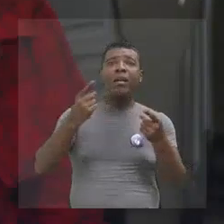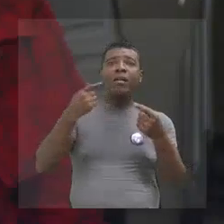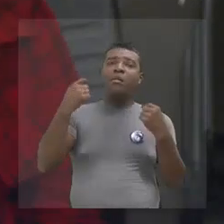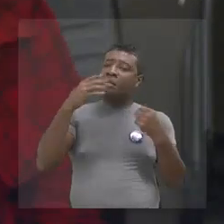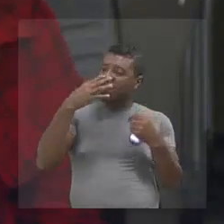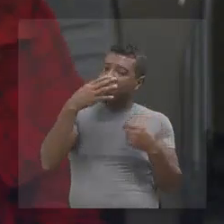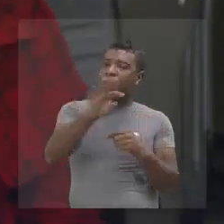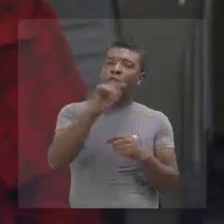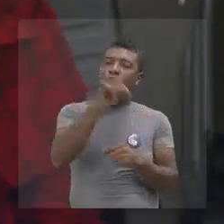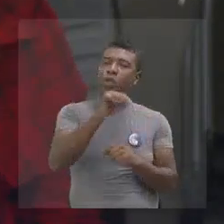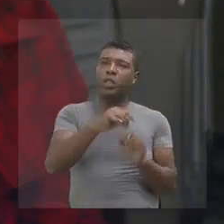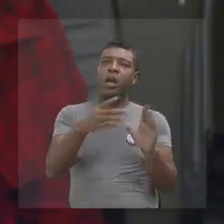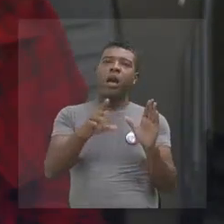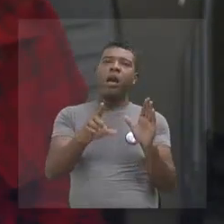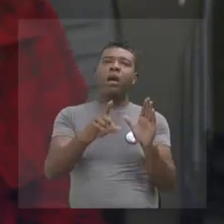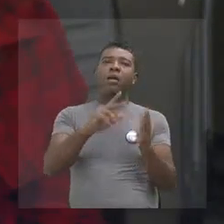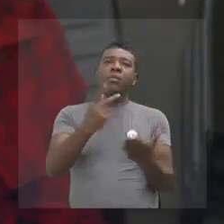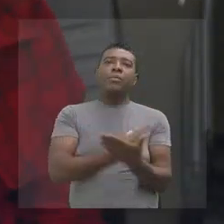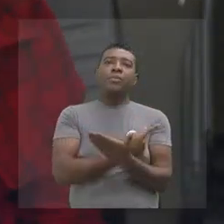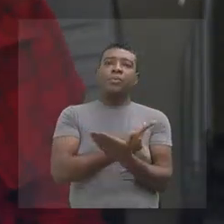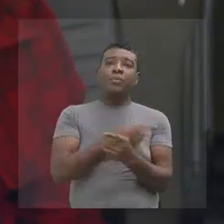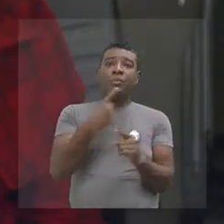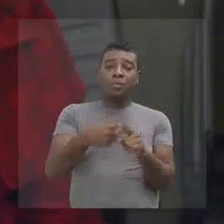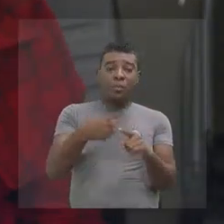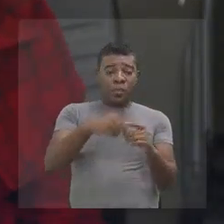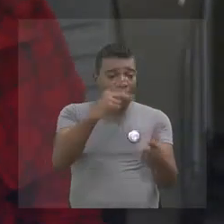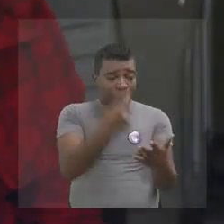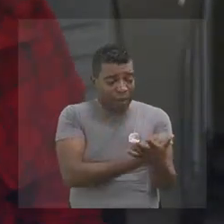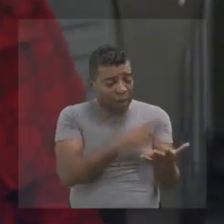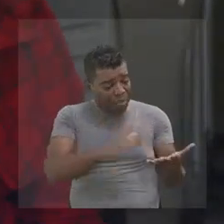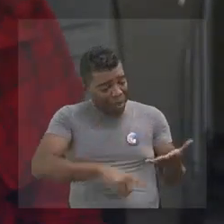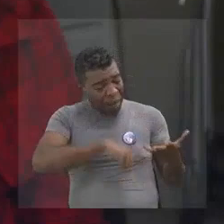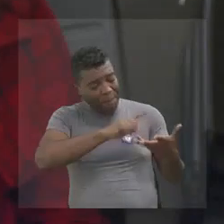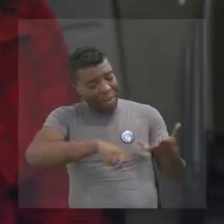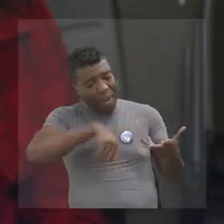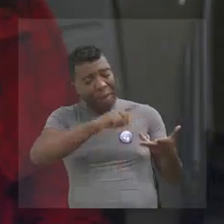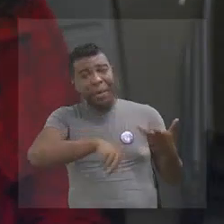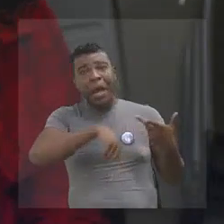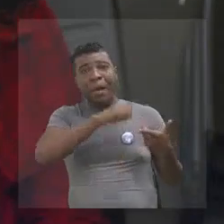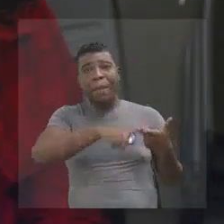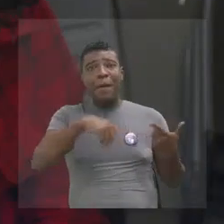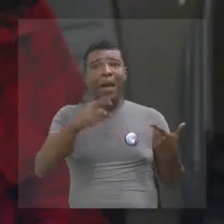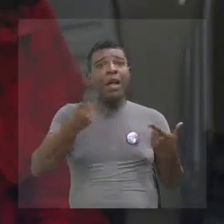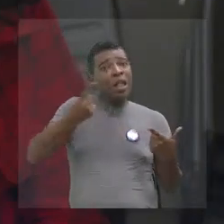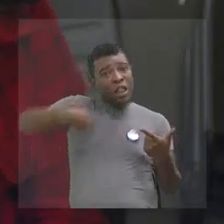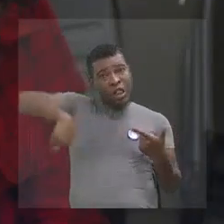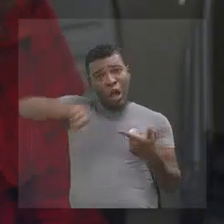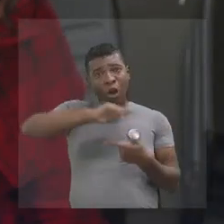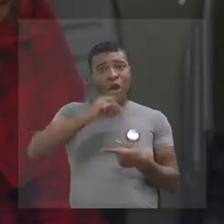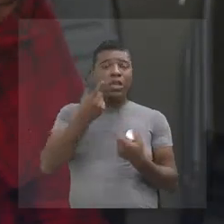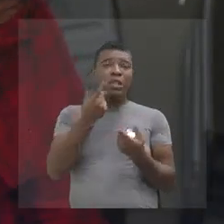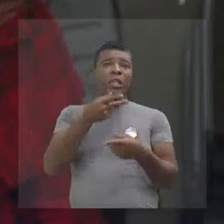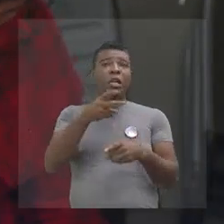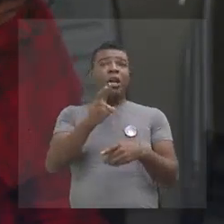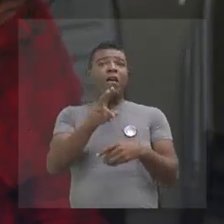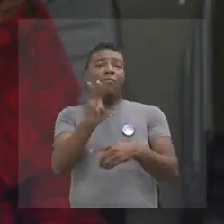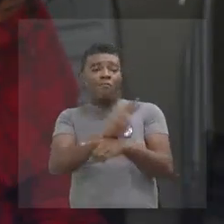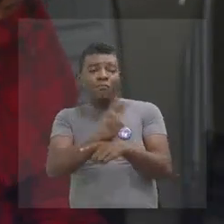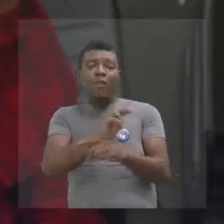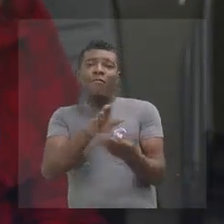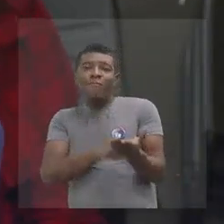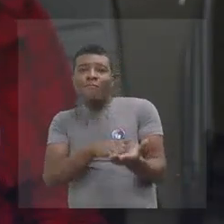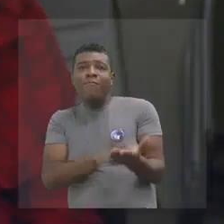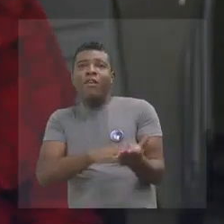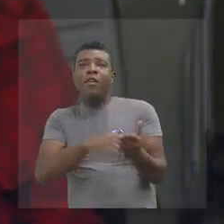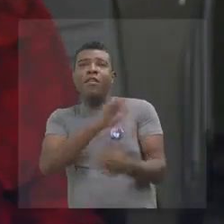esses fatos para ver se esses fatos reduzem ainda mais na nossa posição aqui é de agente fiscalizador de Deputados que